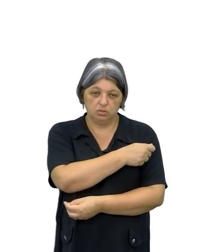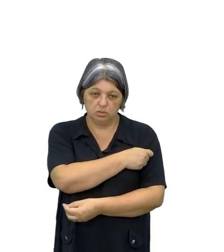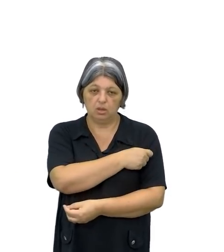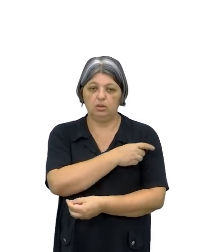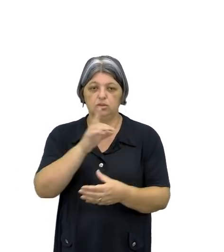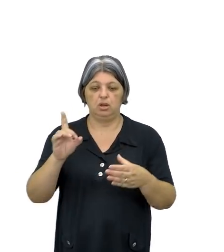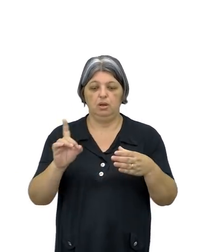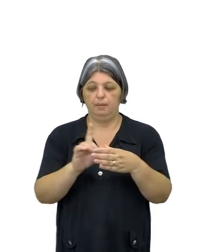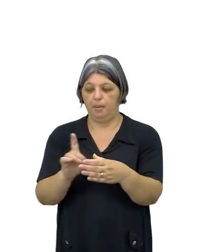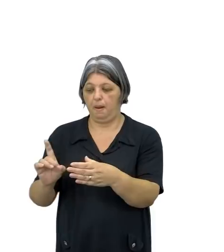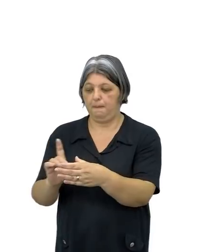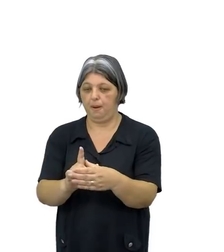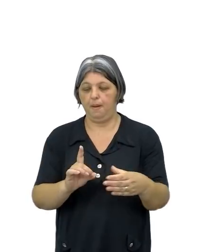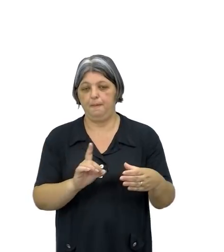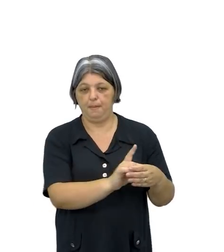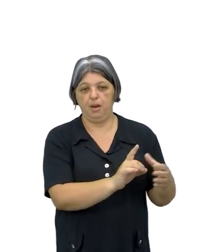né,